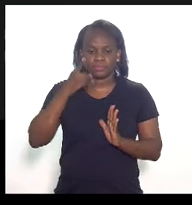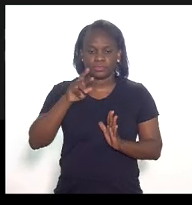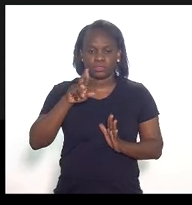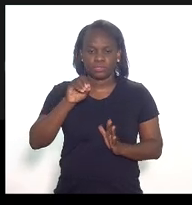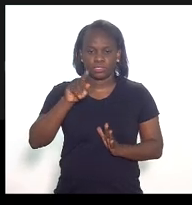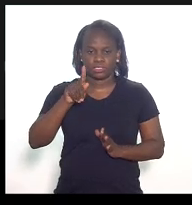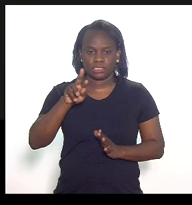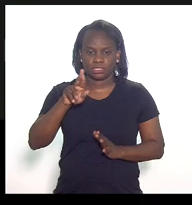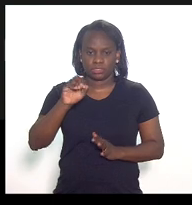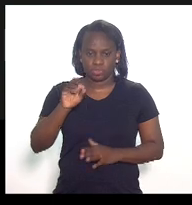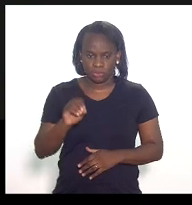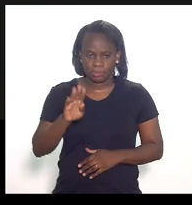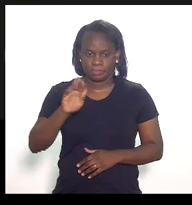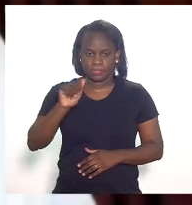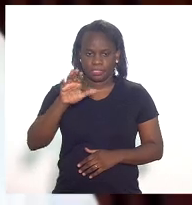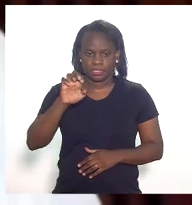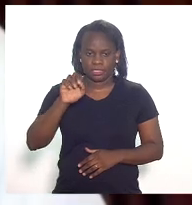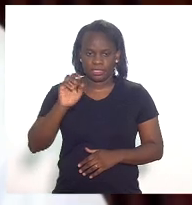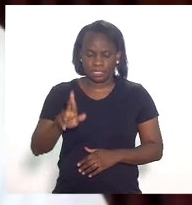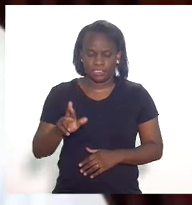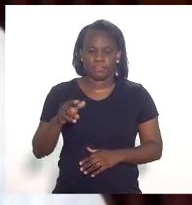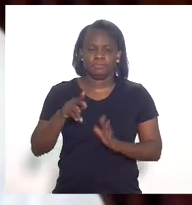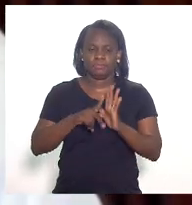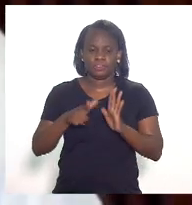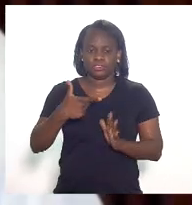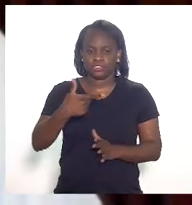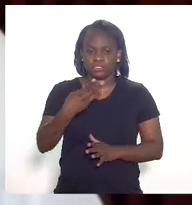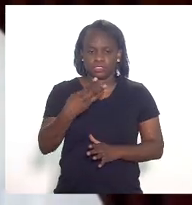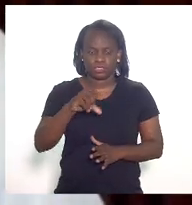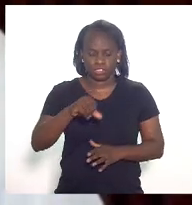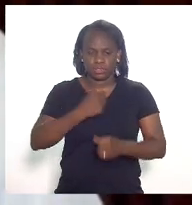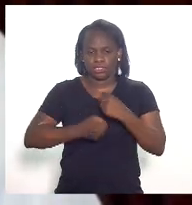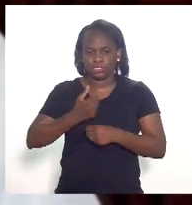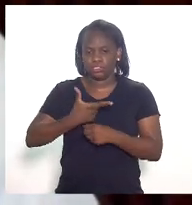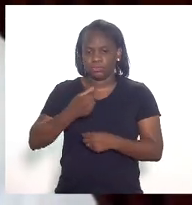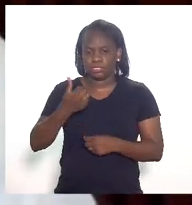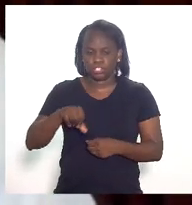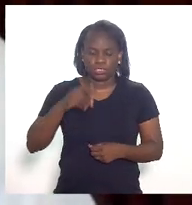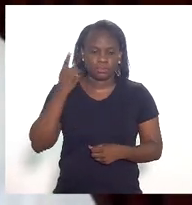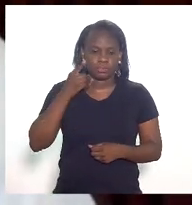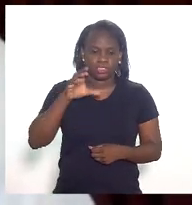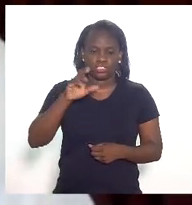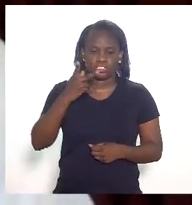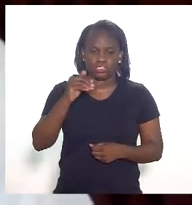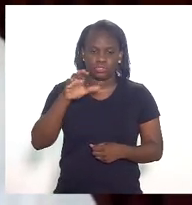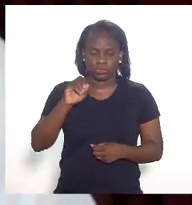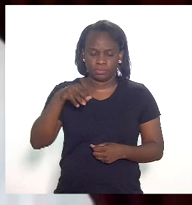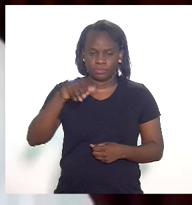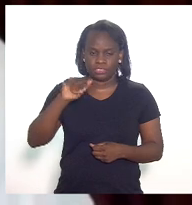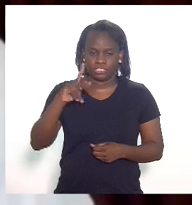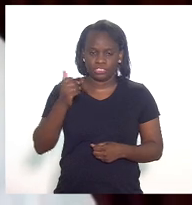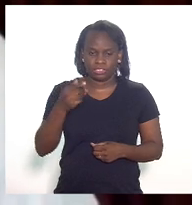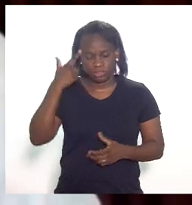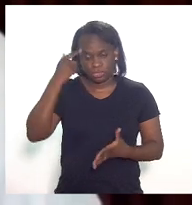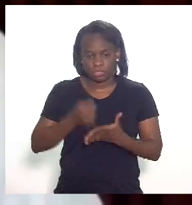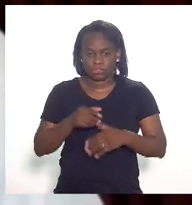Bacelar. Projeto de lei 239-2019, de autoria do deputado Chico Machado, parecer pela constitucionalidade.